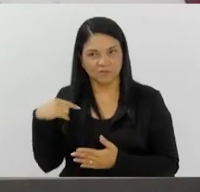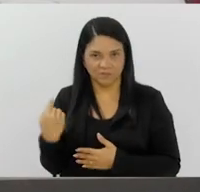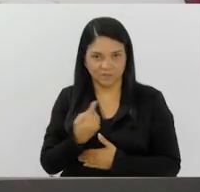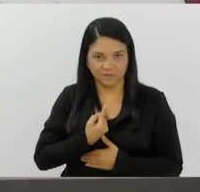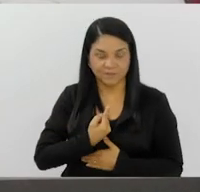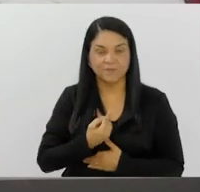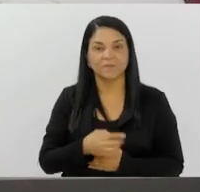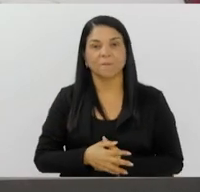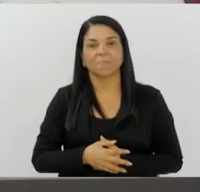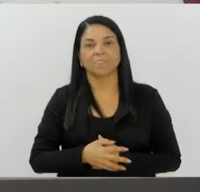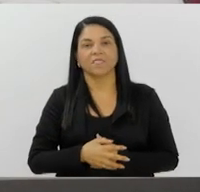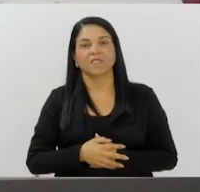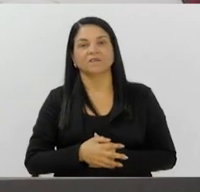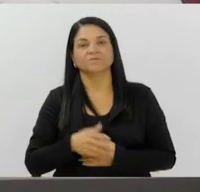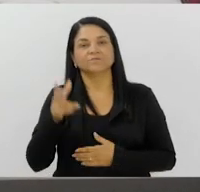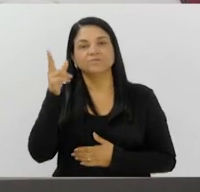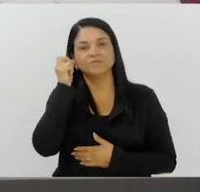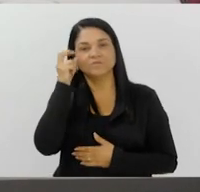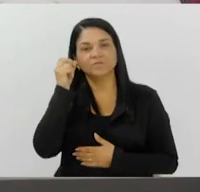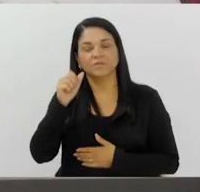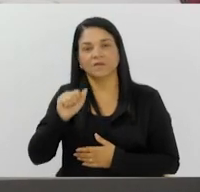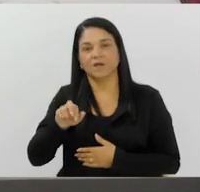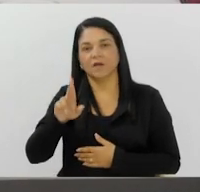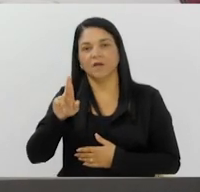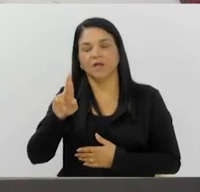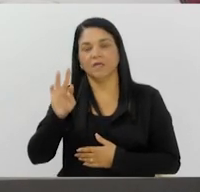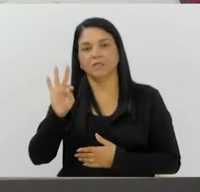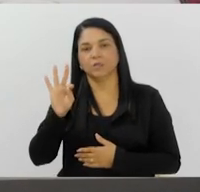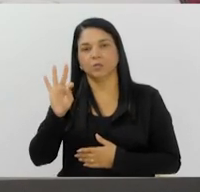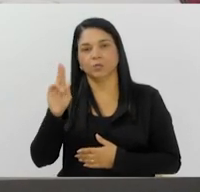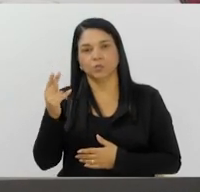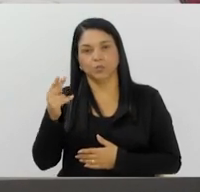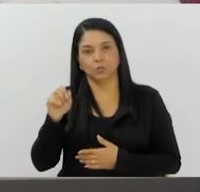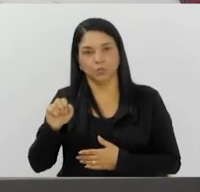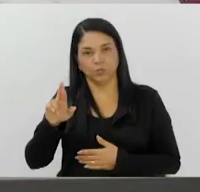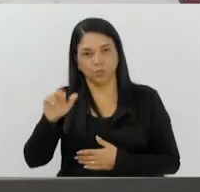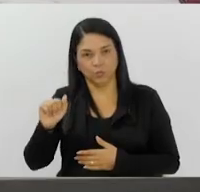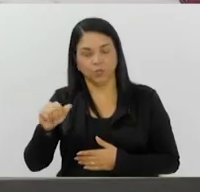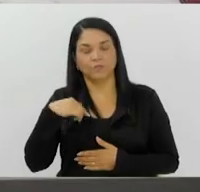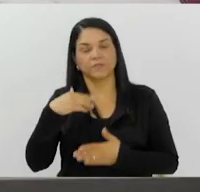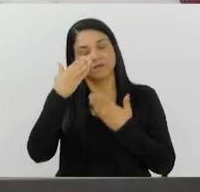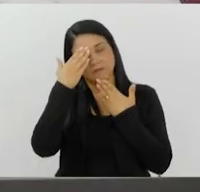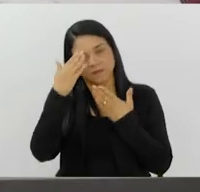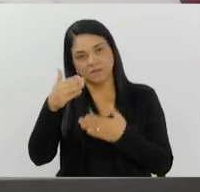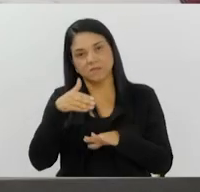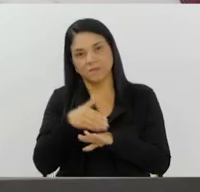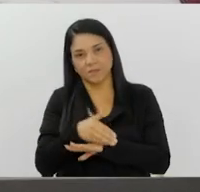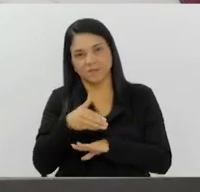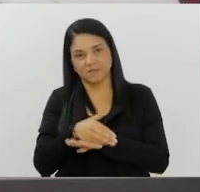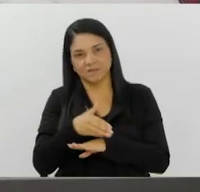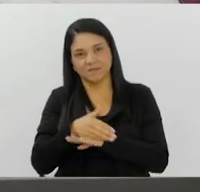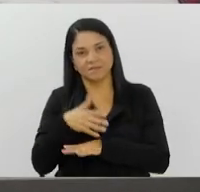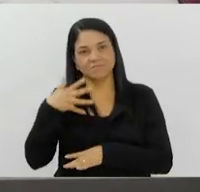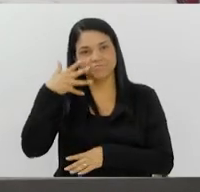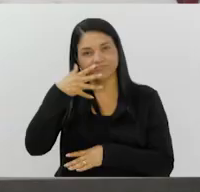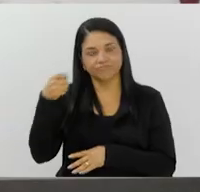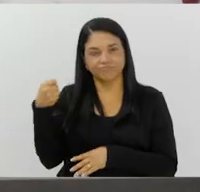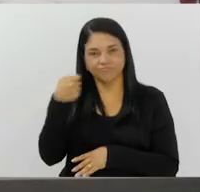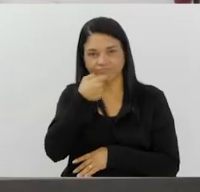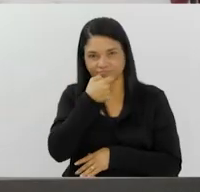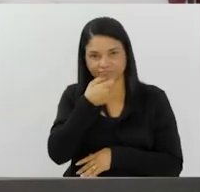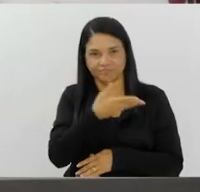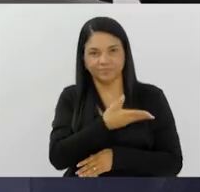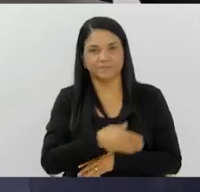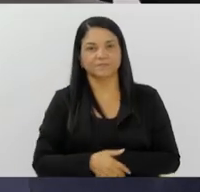vamos vamos ouvir o Artur Almeida agradecendo mais uma vez a sua presença a palavra é sua Artur